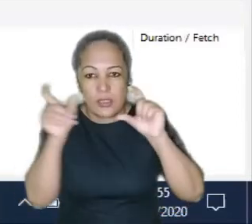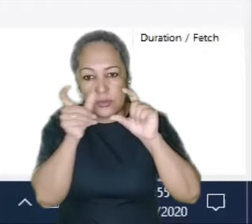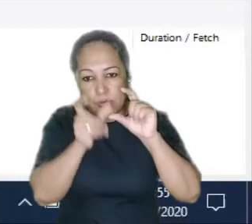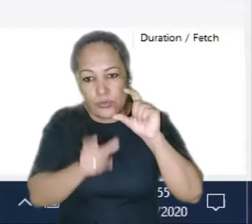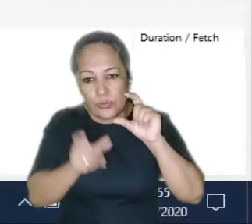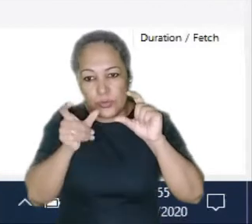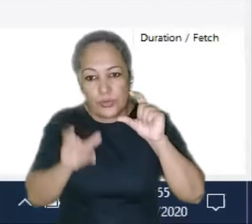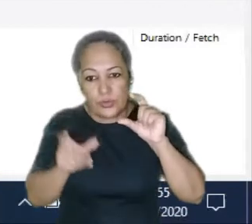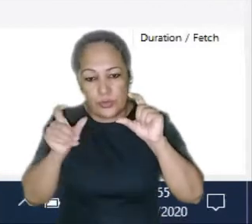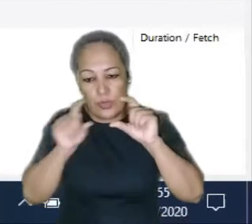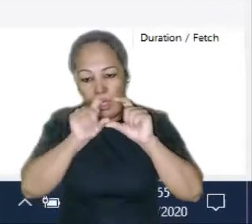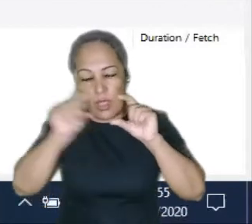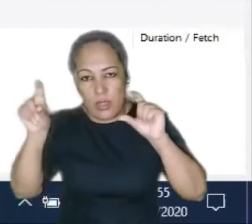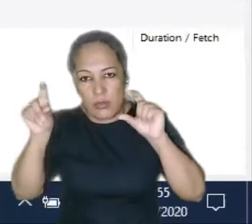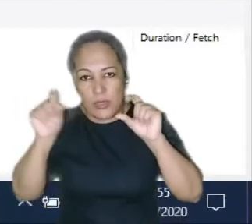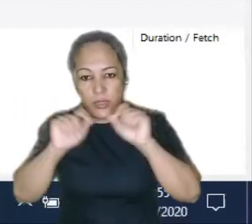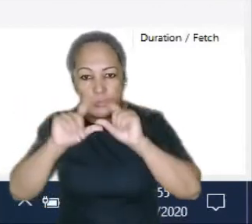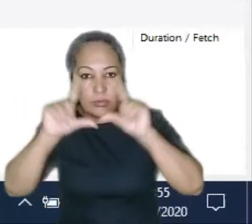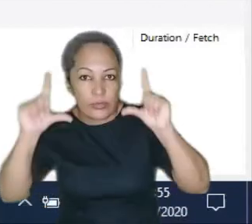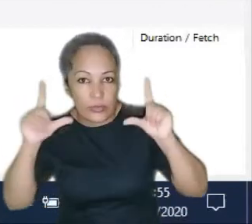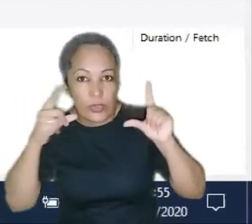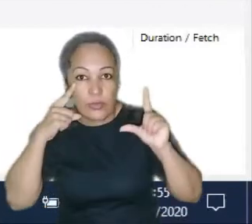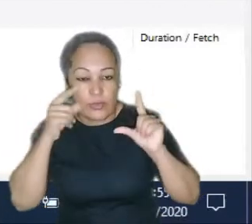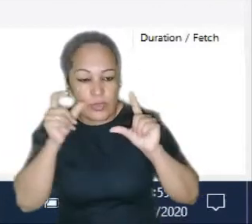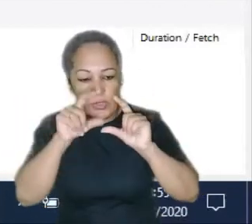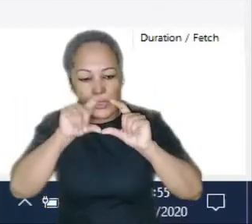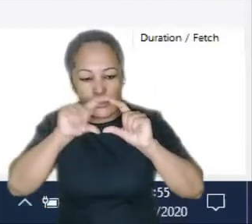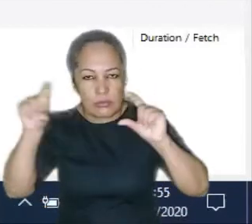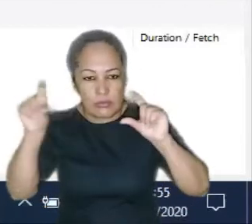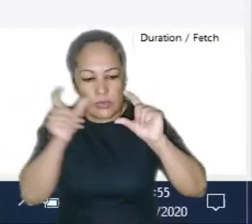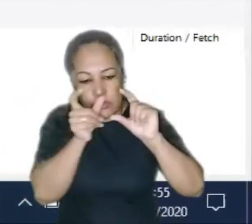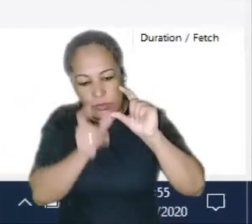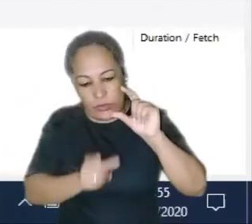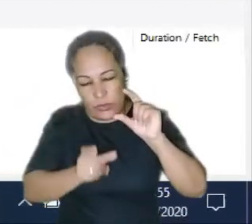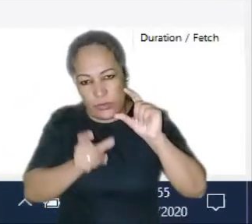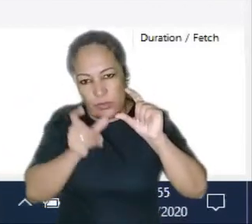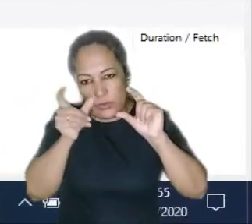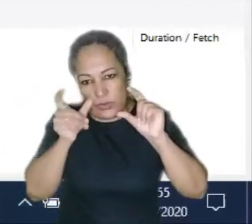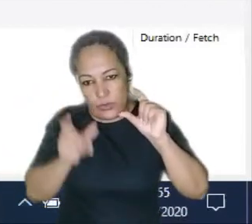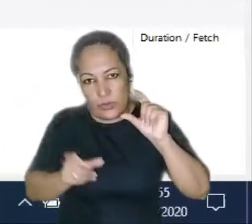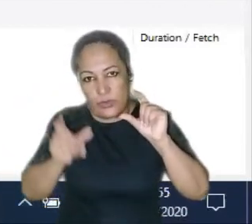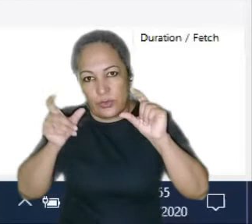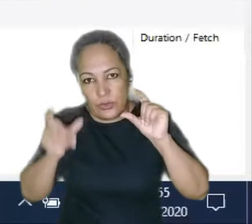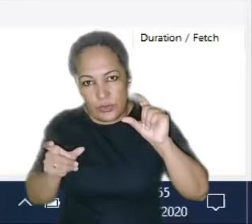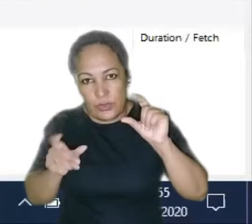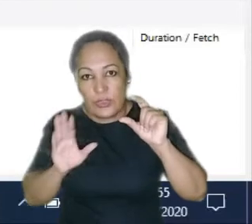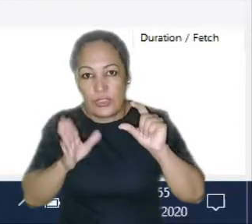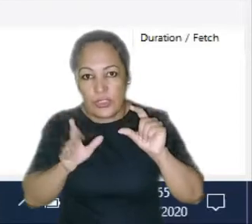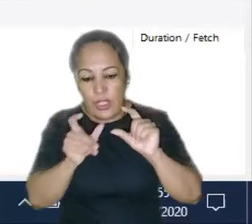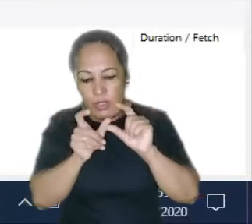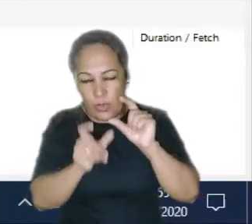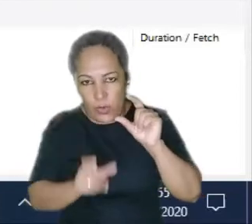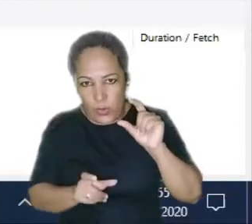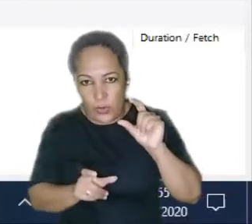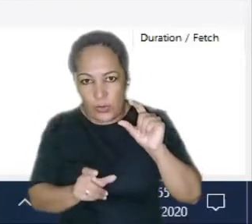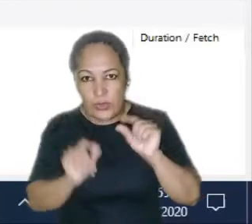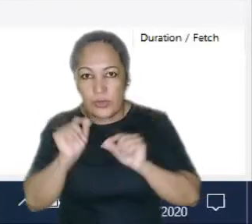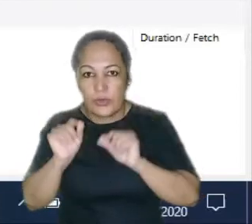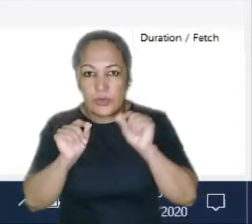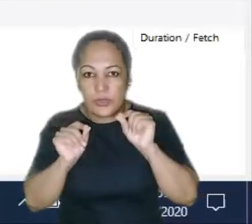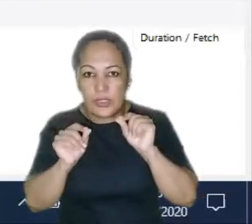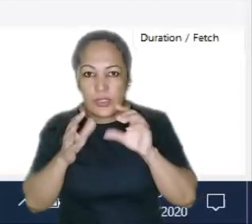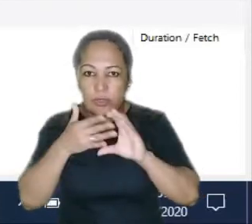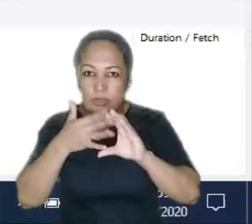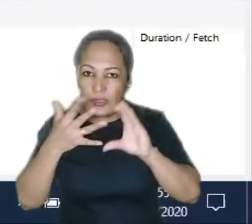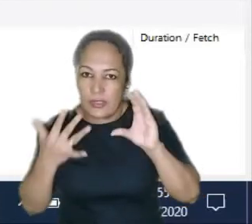quais são as colunas dela. Colunas na tabela, já adiantando, são os atributos, são as características